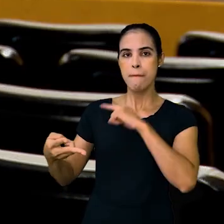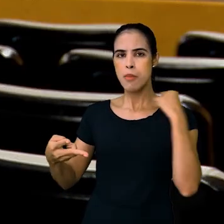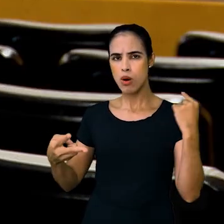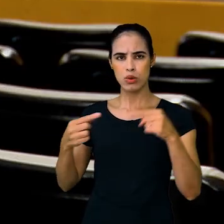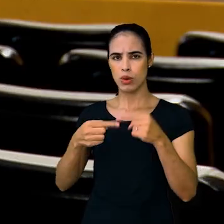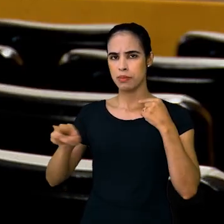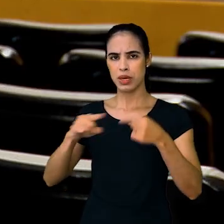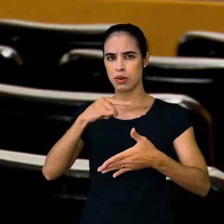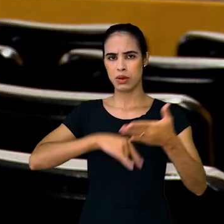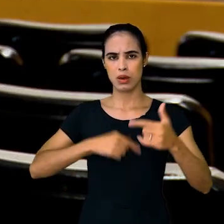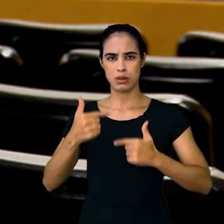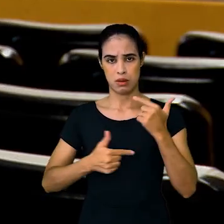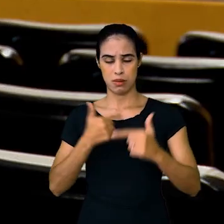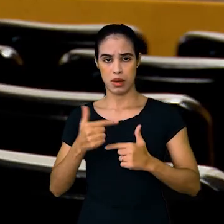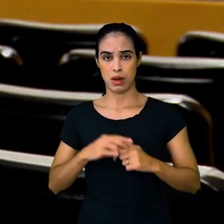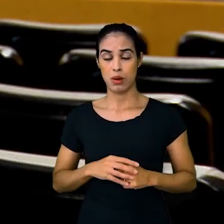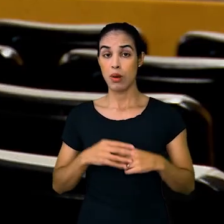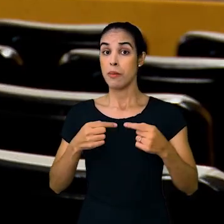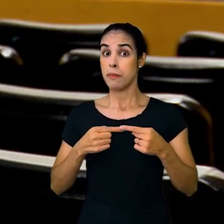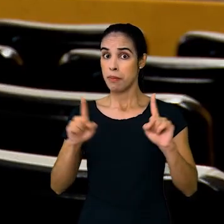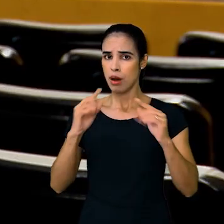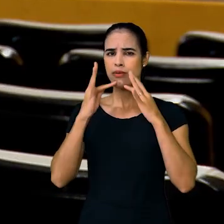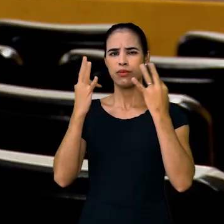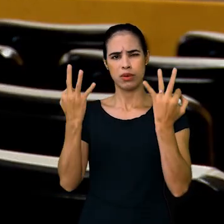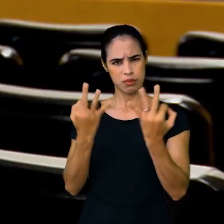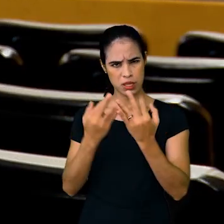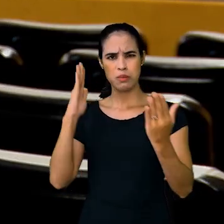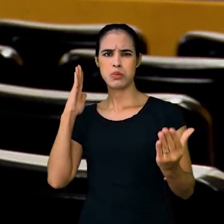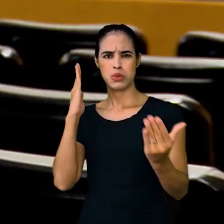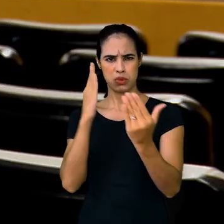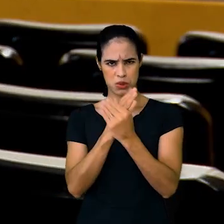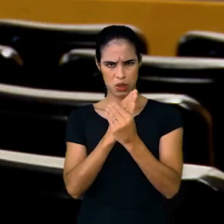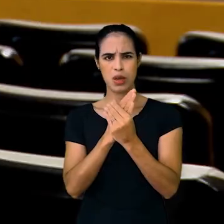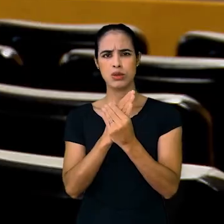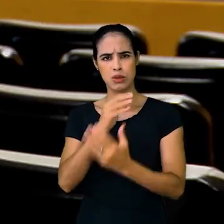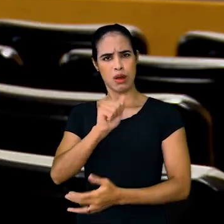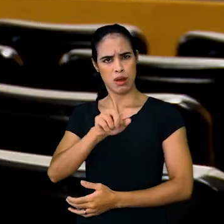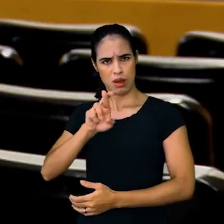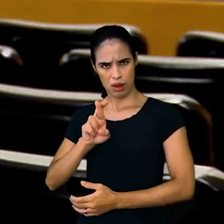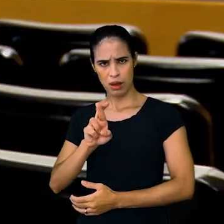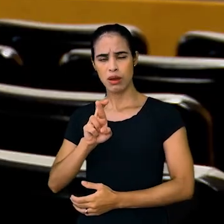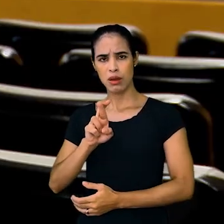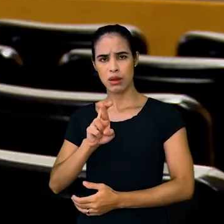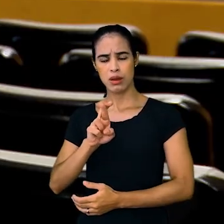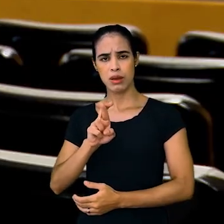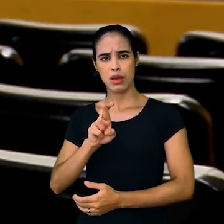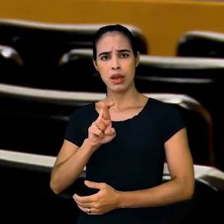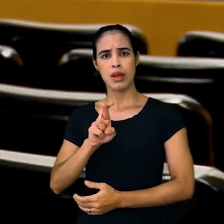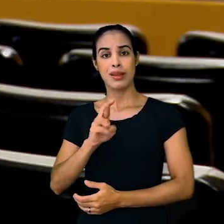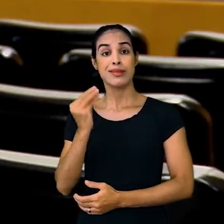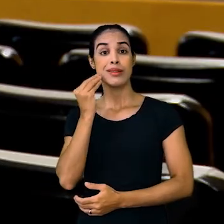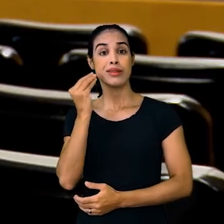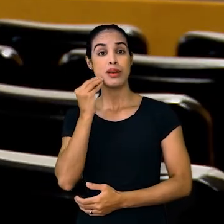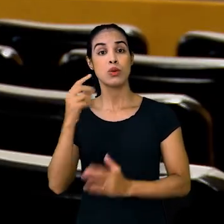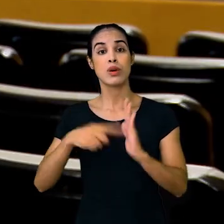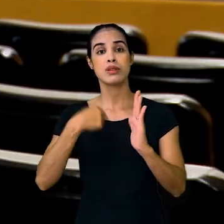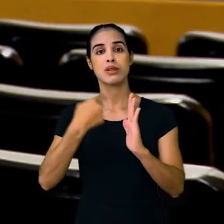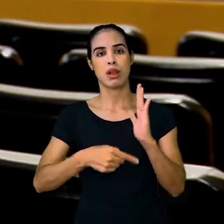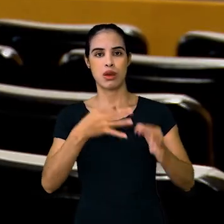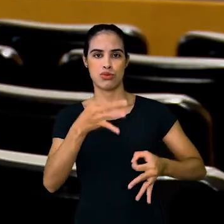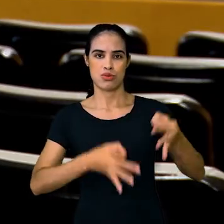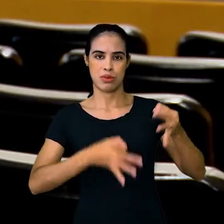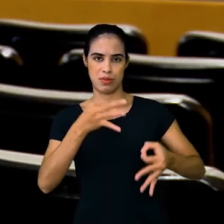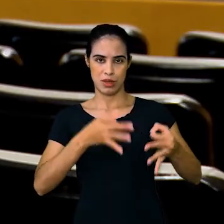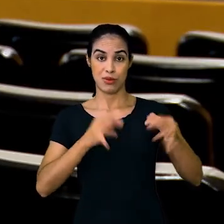o contrato de trabalho. Ainda assim, os familiares entraram com uma ação rescisória, que serve para tentar anular uma decisão